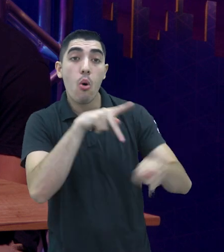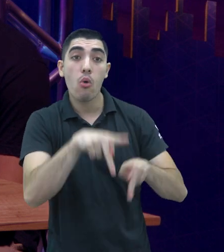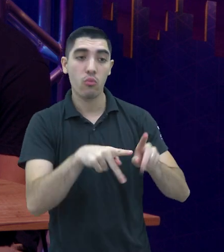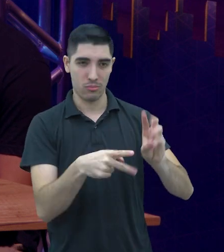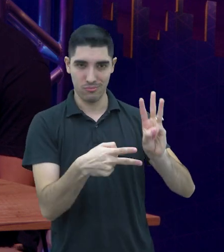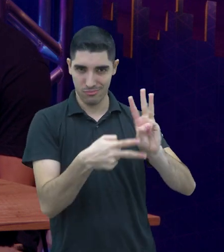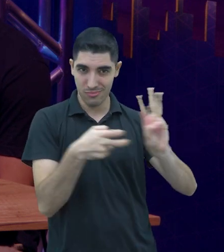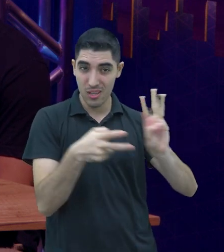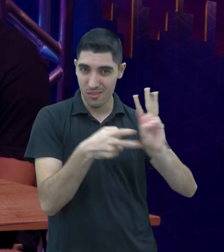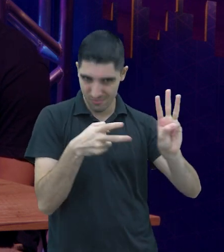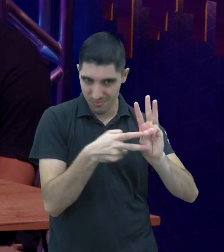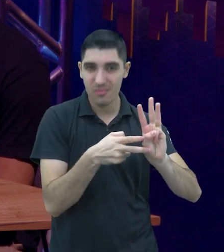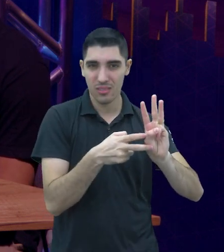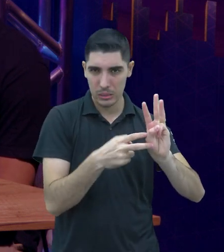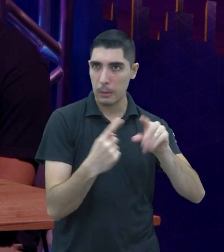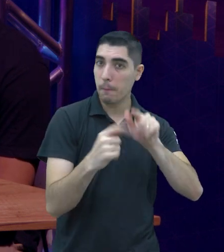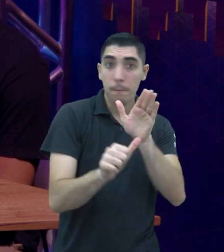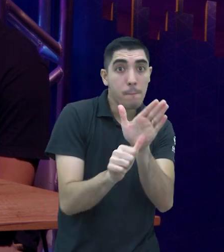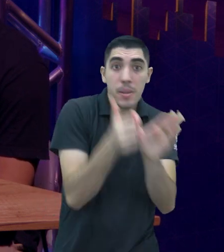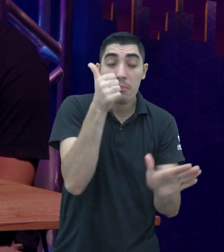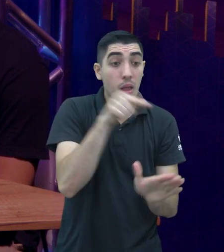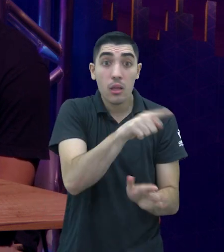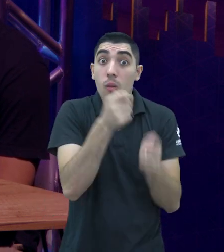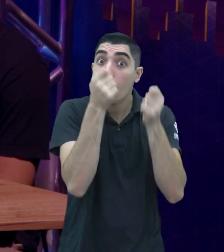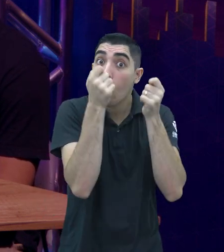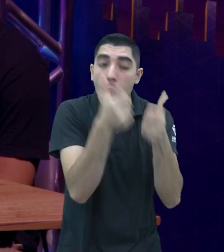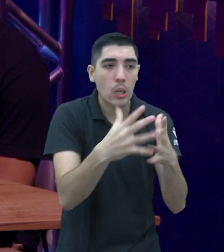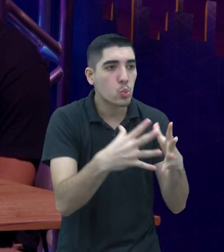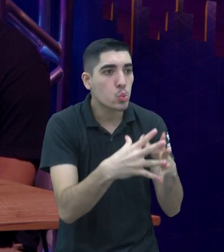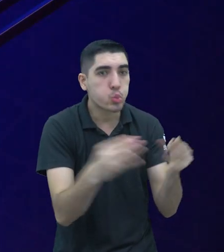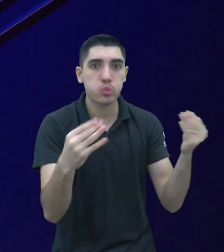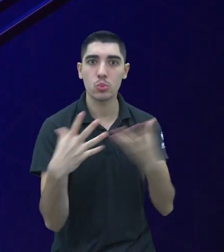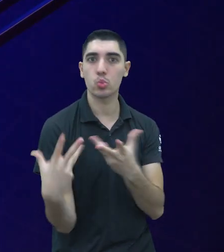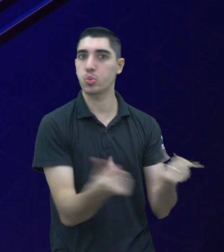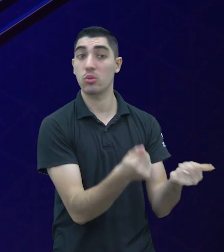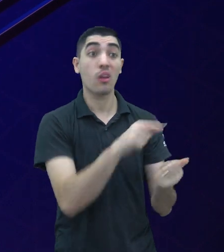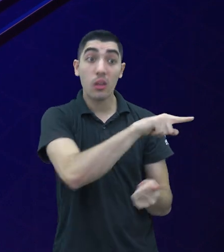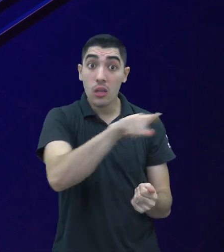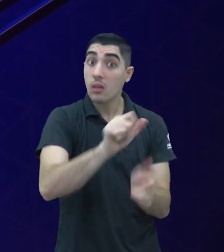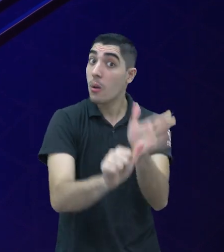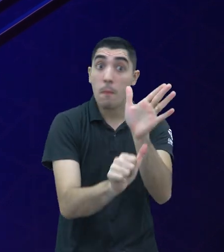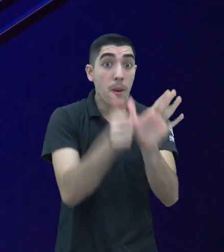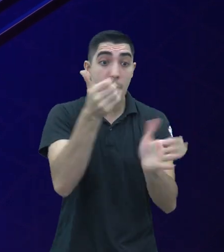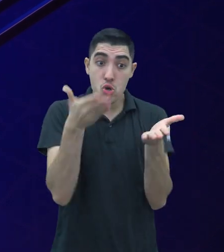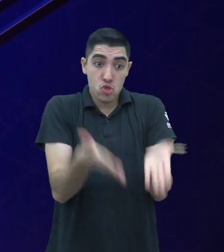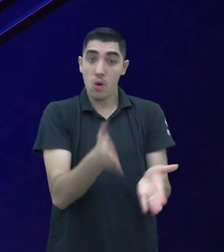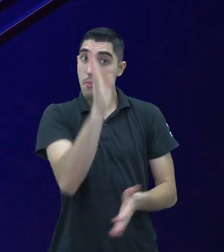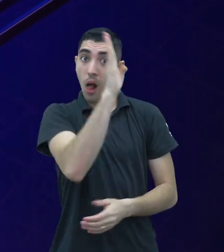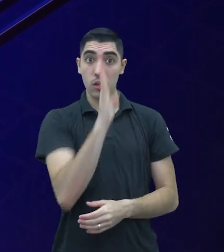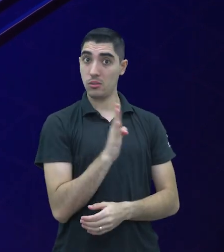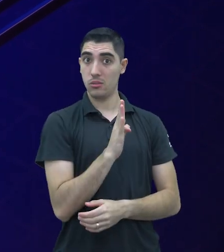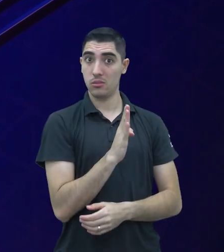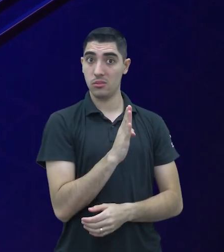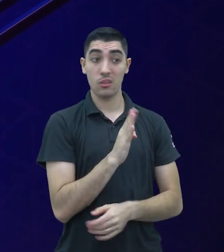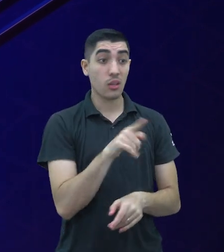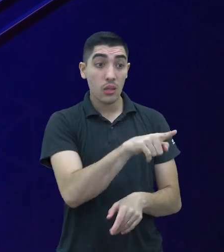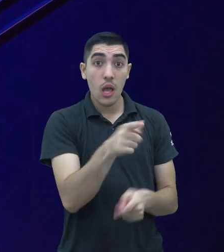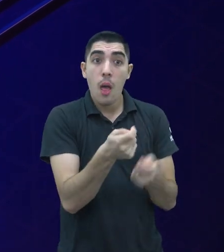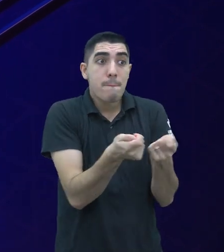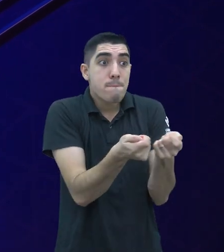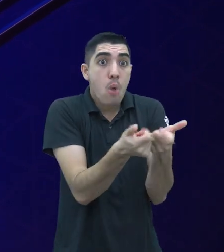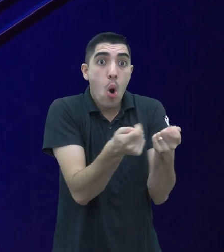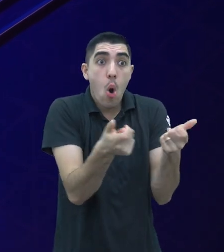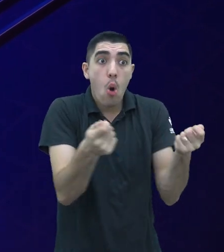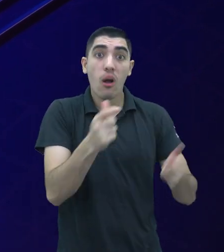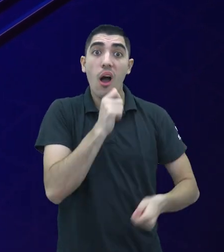que quase entraram em extinção, que praticamente foram extintos, e que já estavam aqui, né, que viviam aqui e